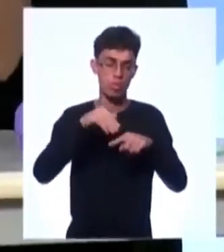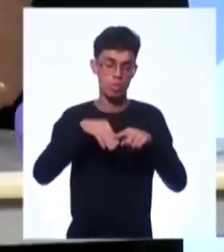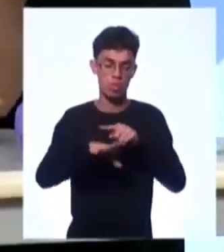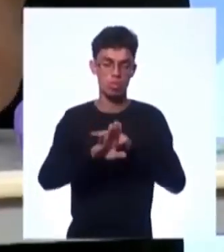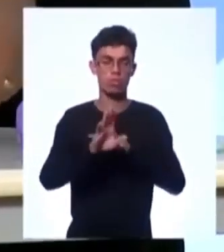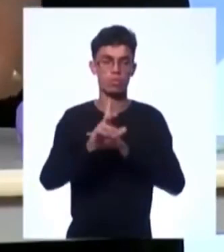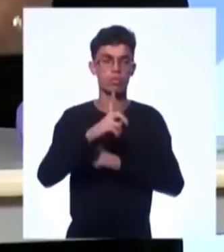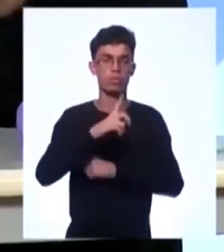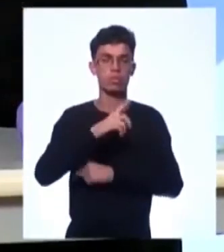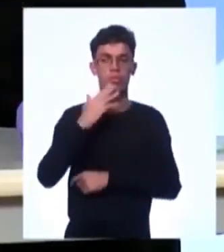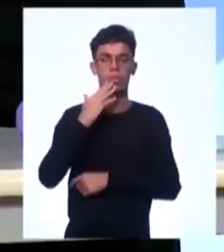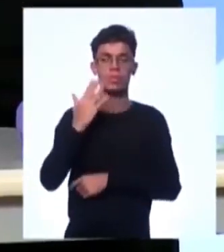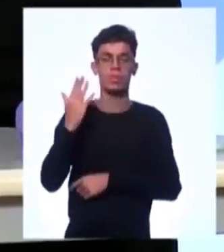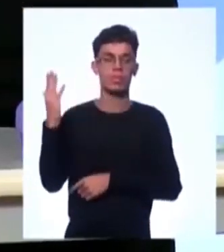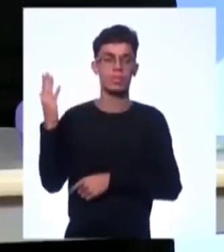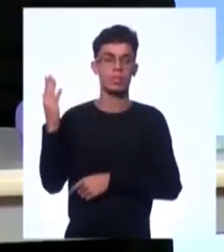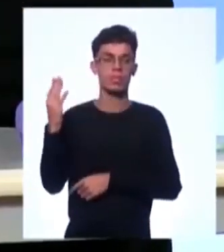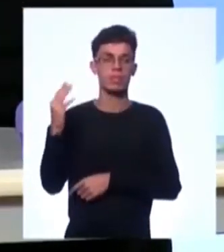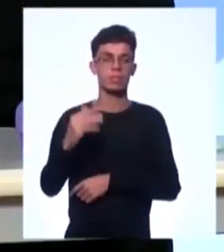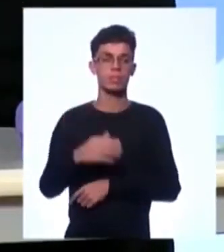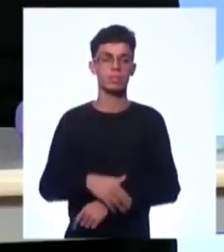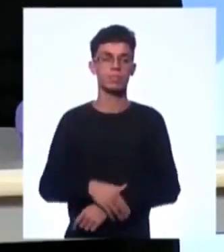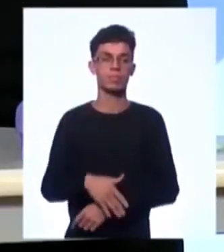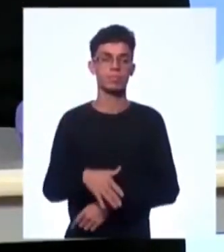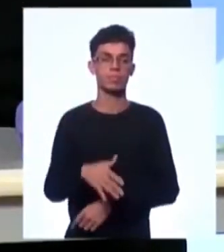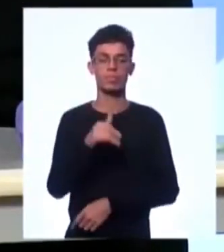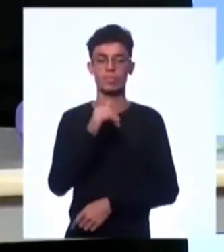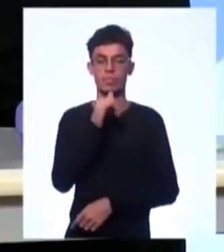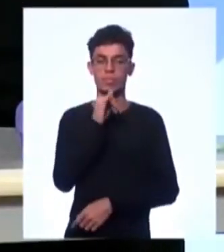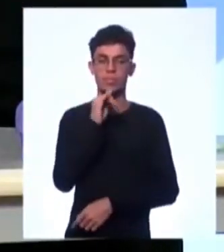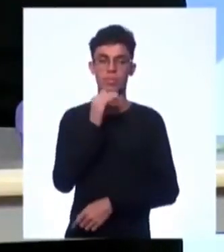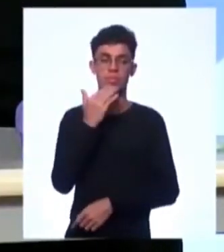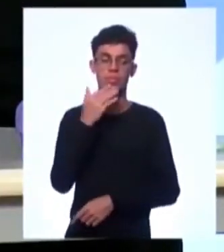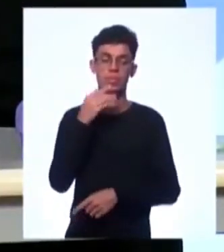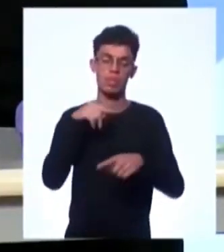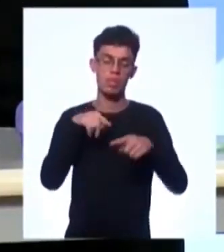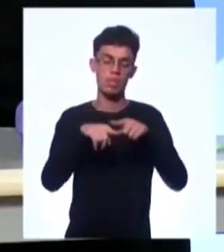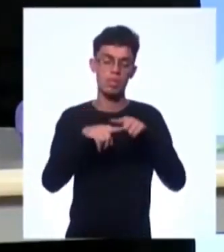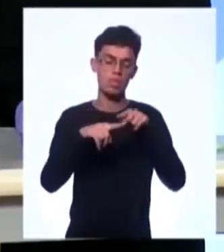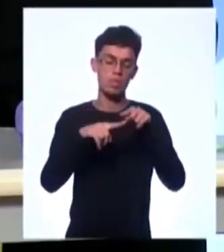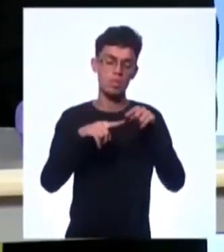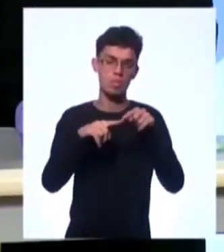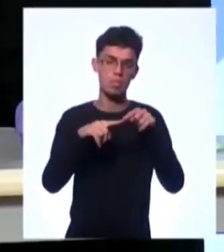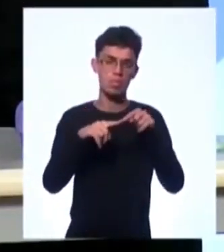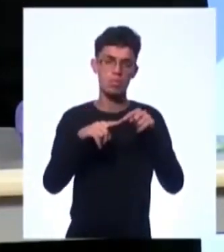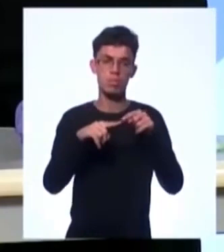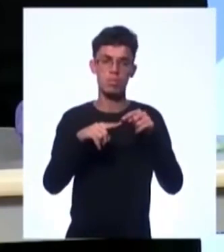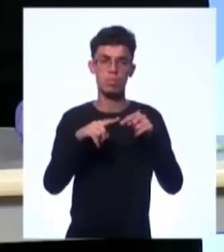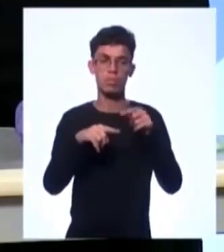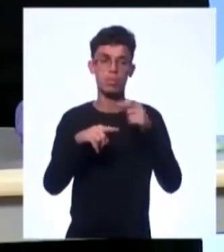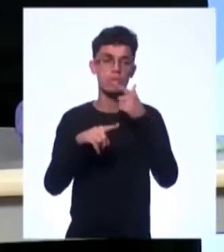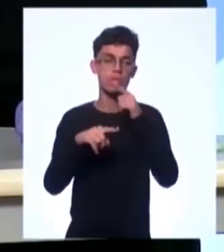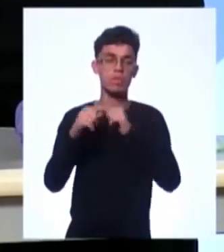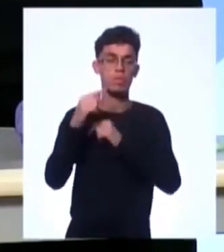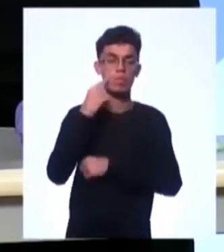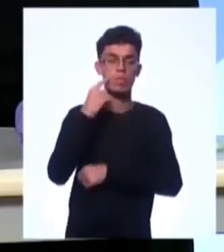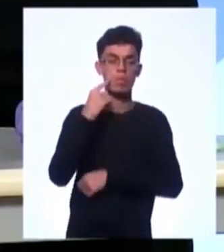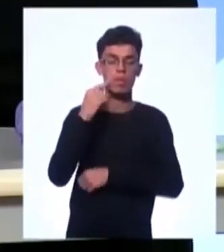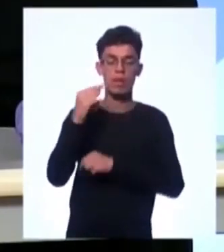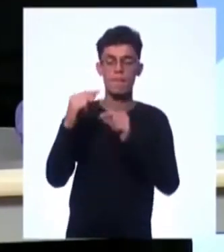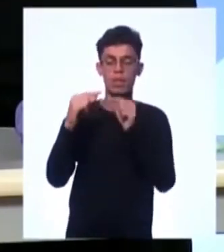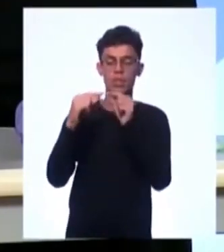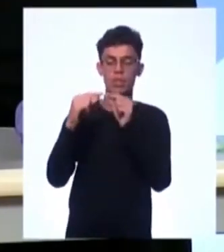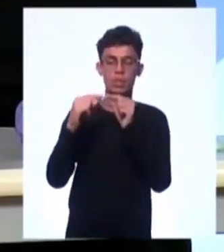bom? Bom, se ele estiver saindo por aqui, a gente veria, né, a pontinha da flecha, né? Olha ali, ó, o pessoal da câmera já mostrando ali. E